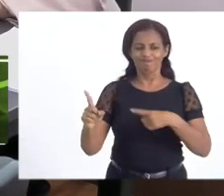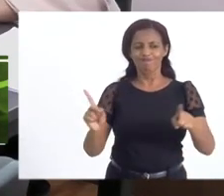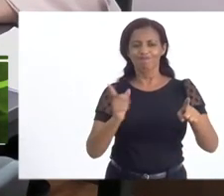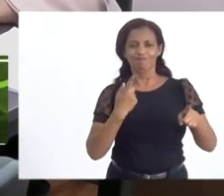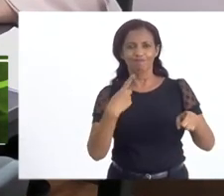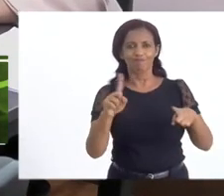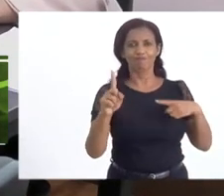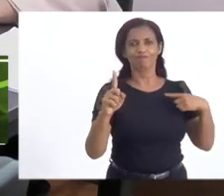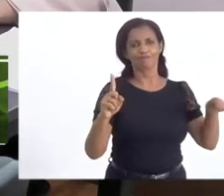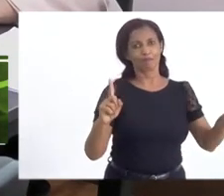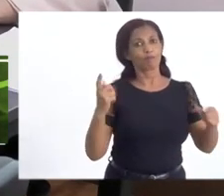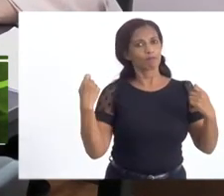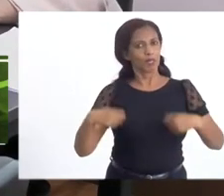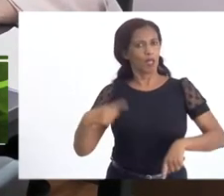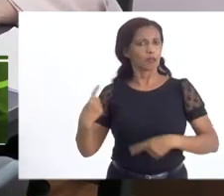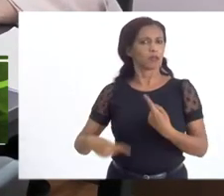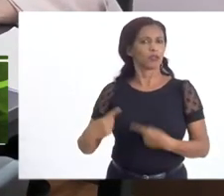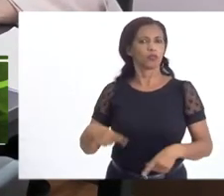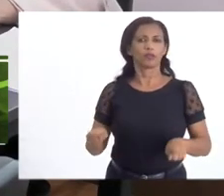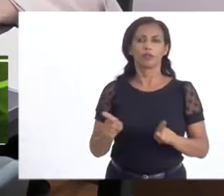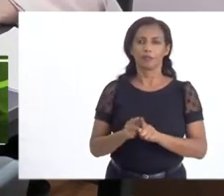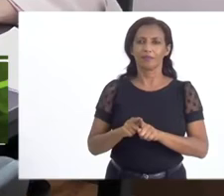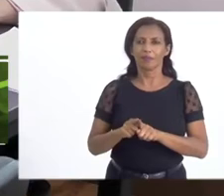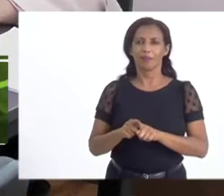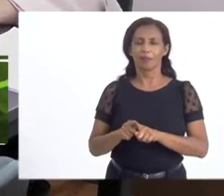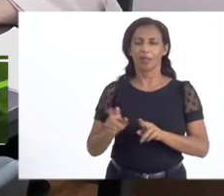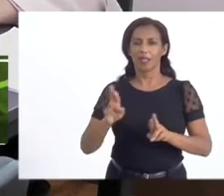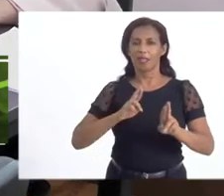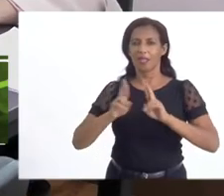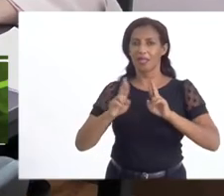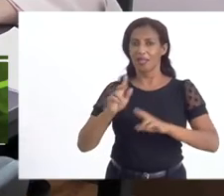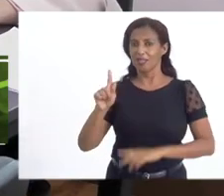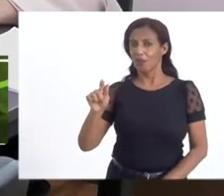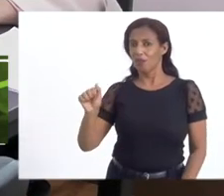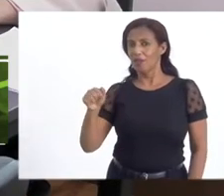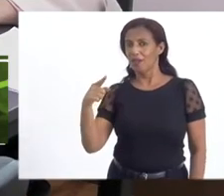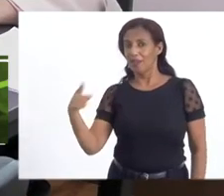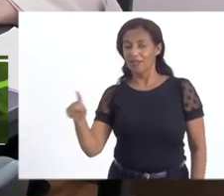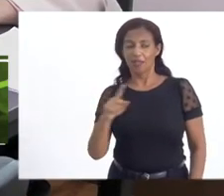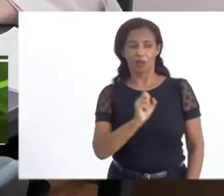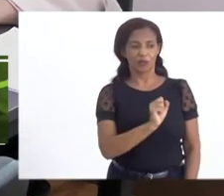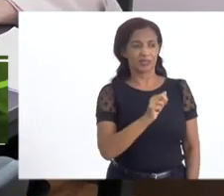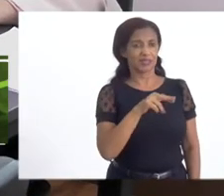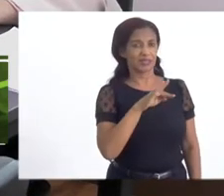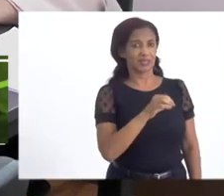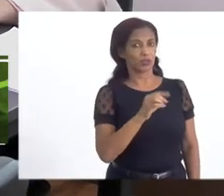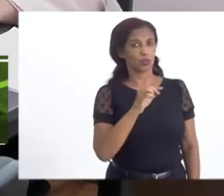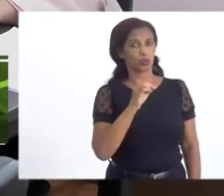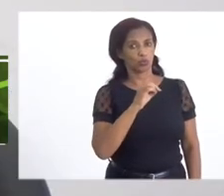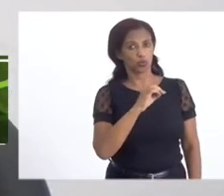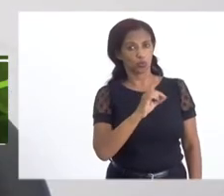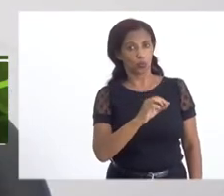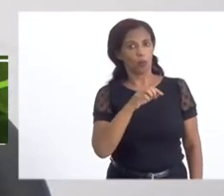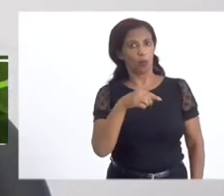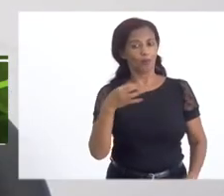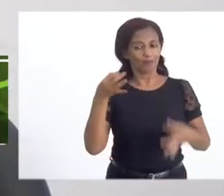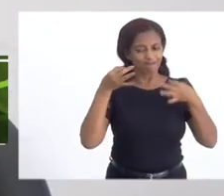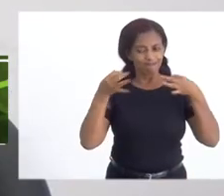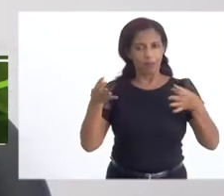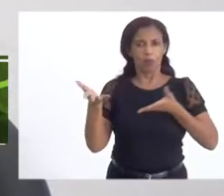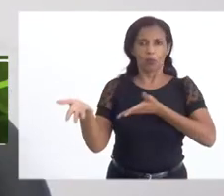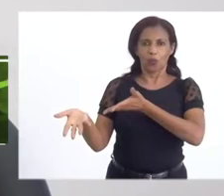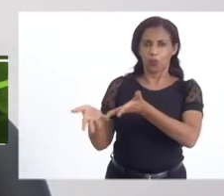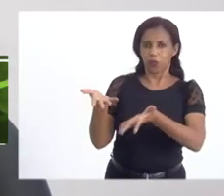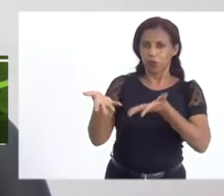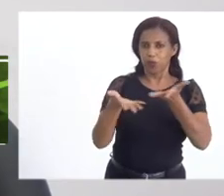essa discussão também, presidente, entre em relação a Galeão e Santos Dumont, merece uma atenção.